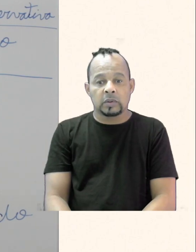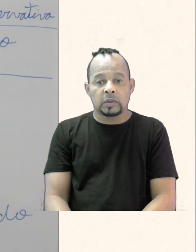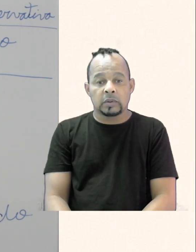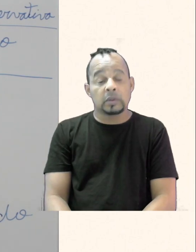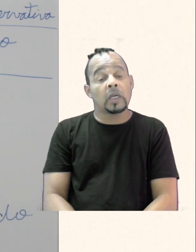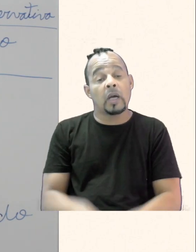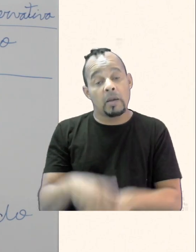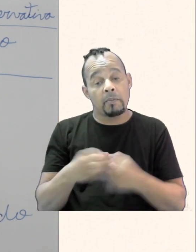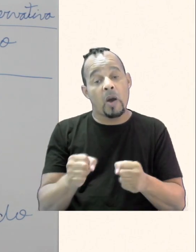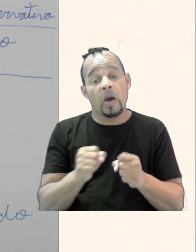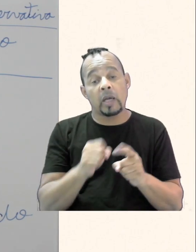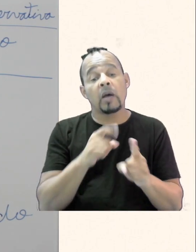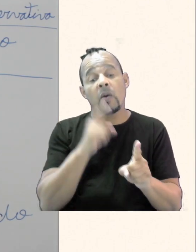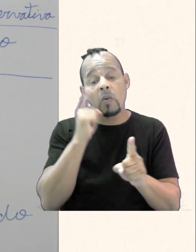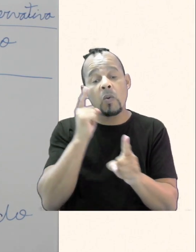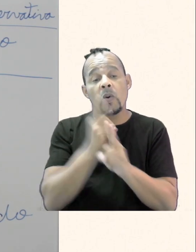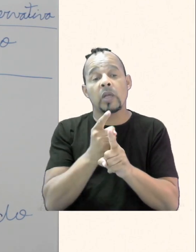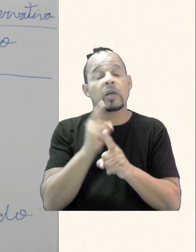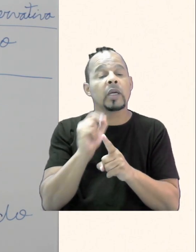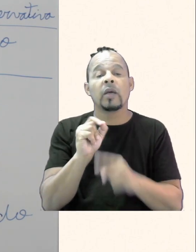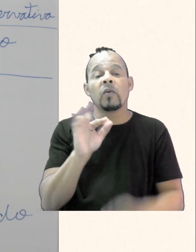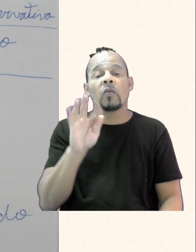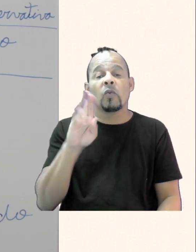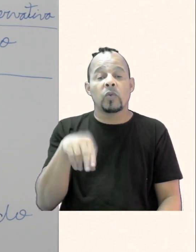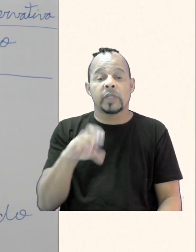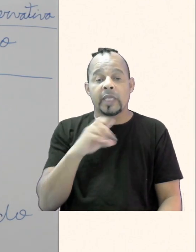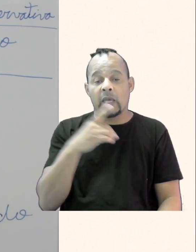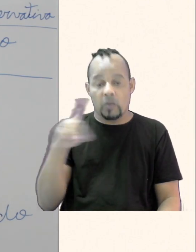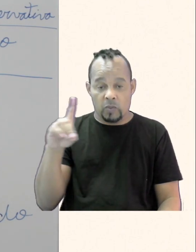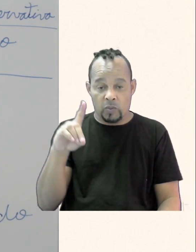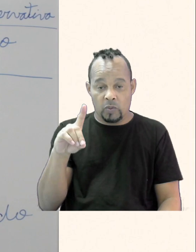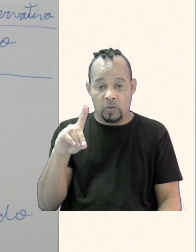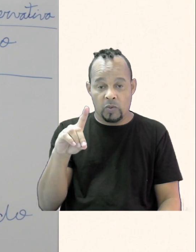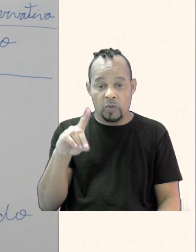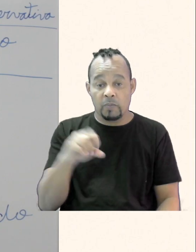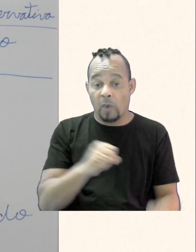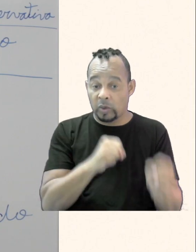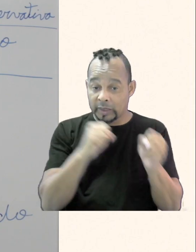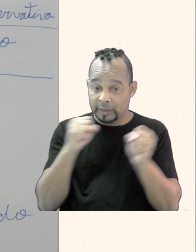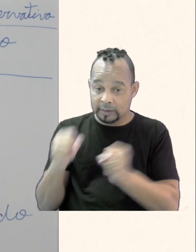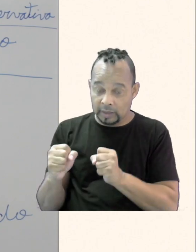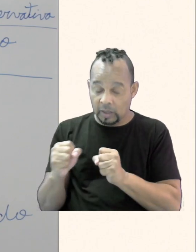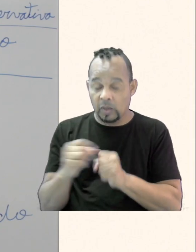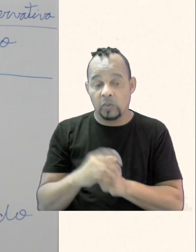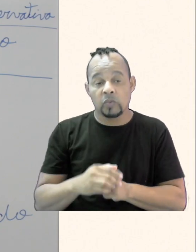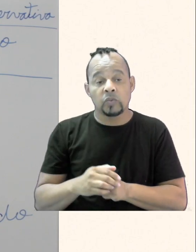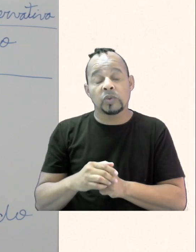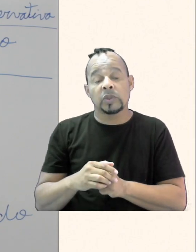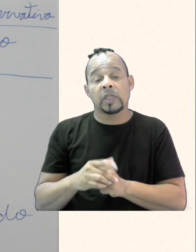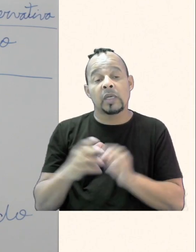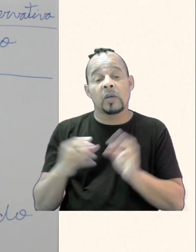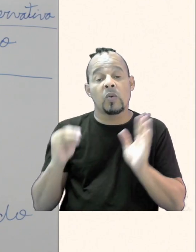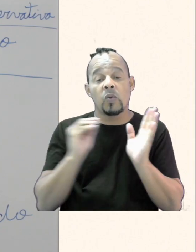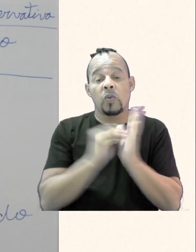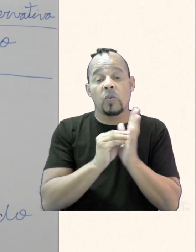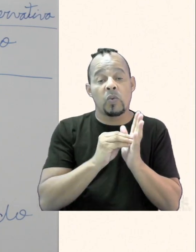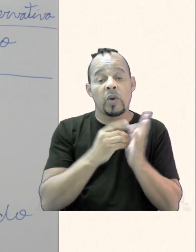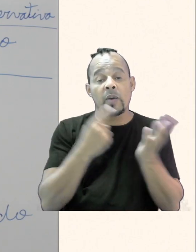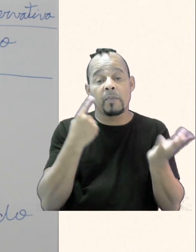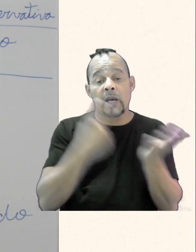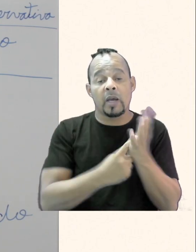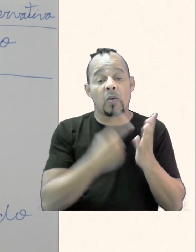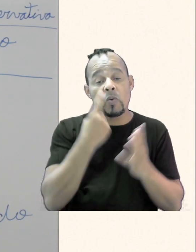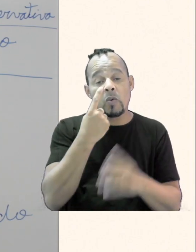função potencial que, fixado um ponto de energia potencial, eu